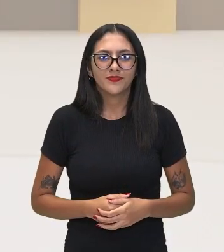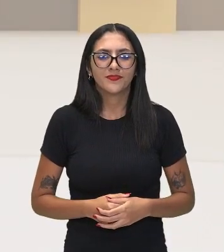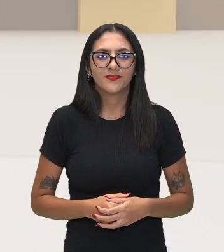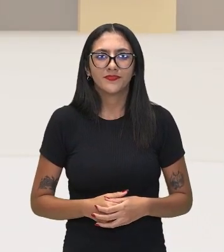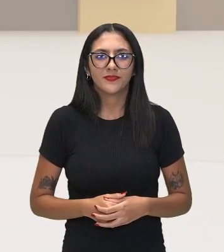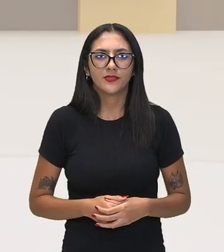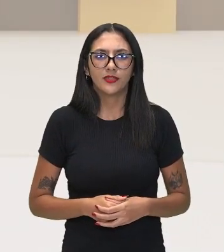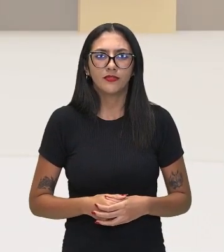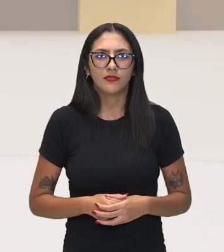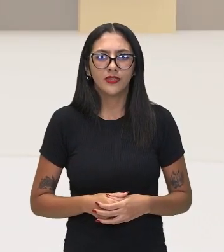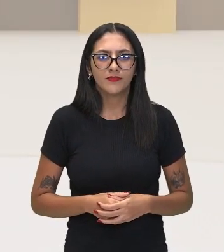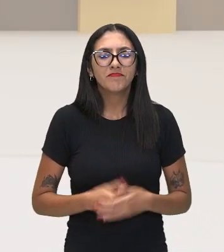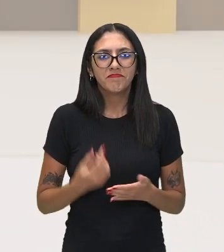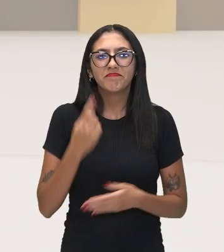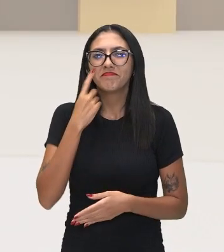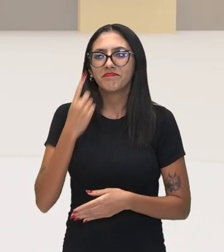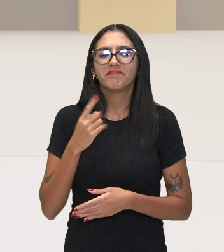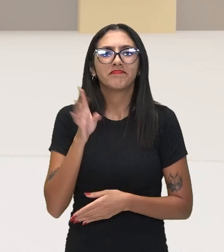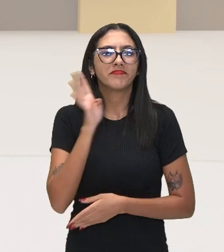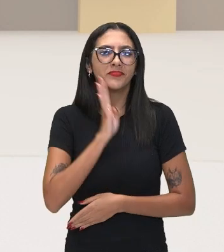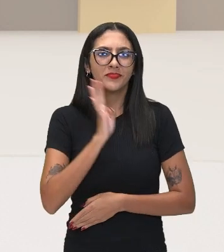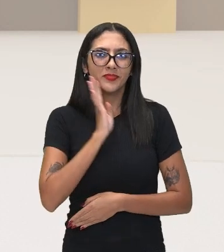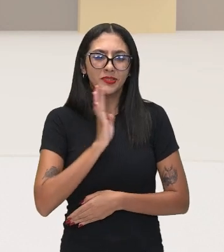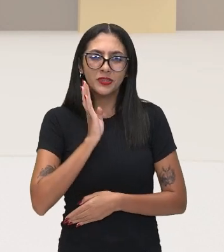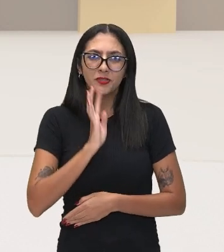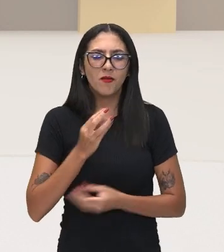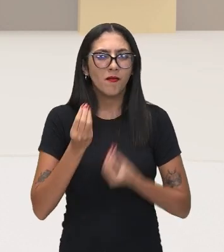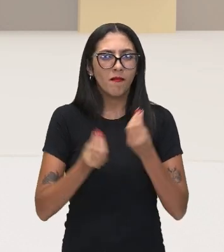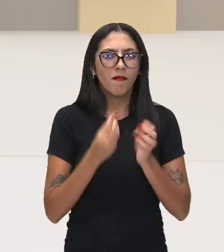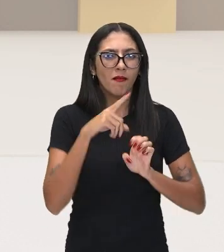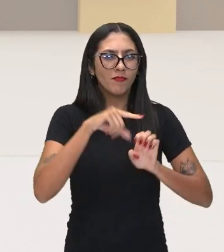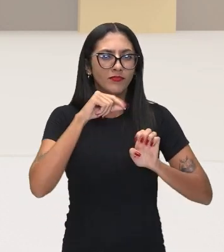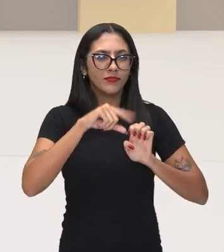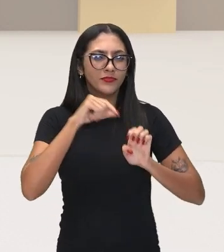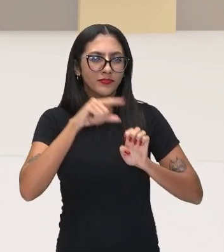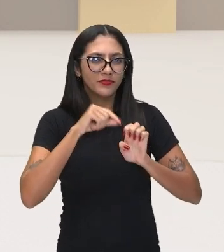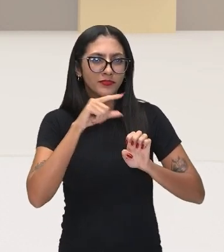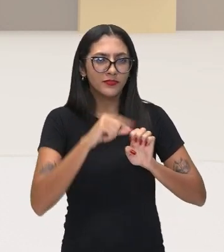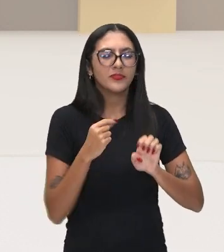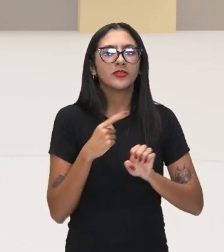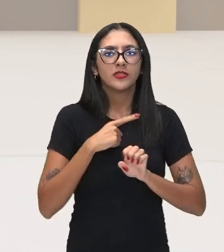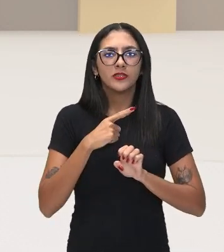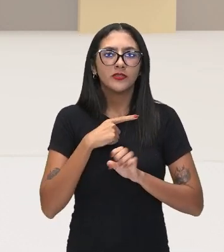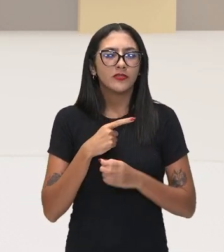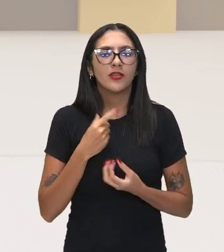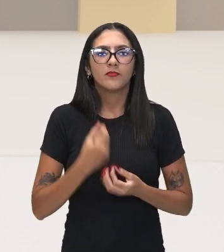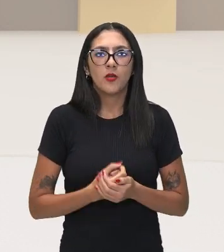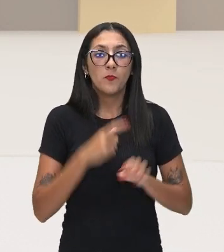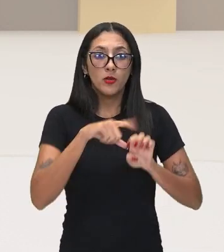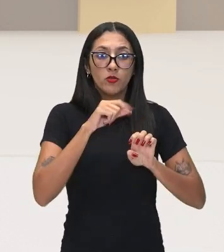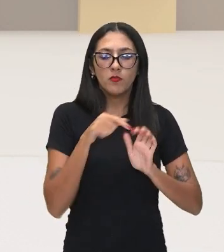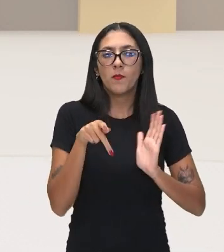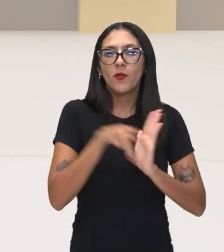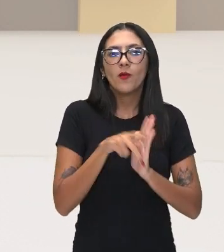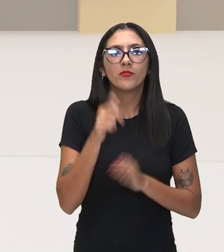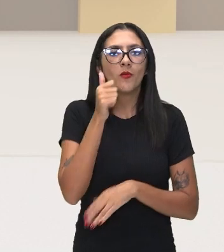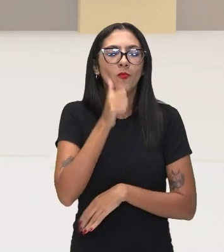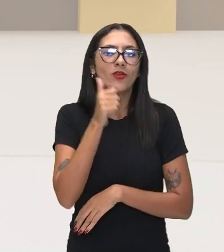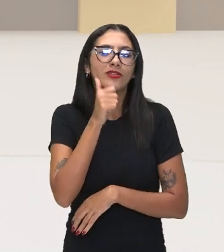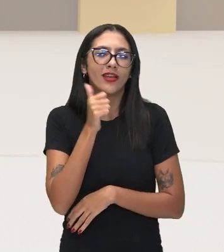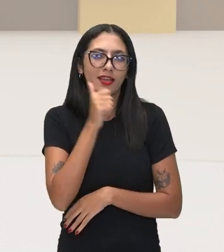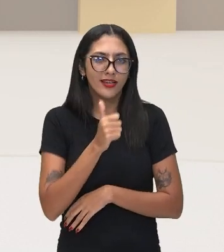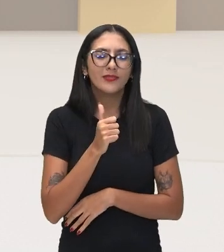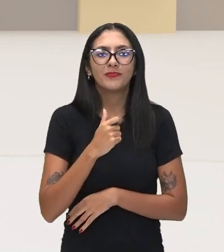né, professora? A forma como a gente vê o empreendedorismo, né? Aqui a gente está vendo um empreendedorismo feminino, mulheres que estão